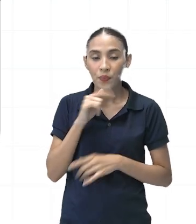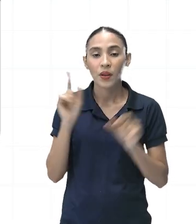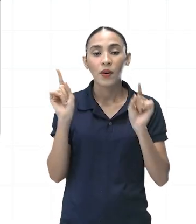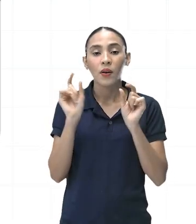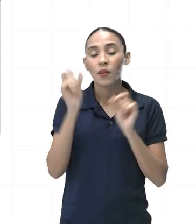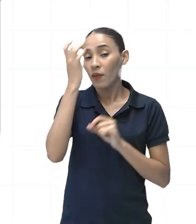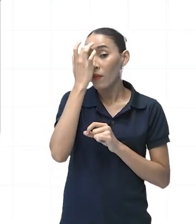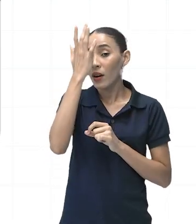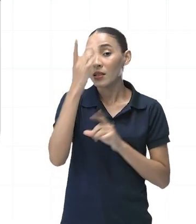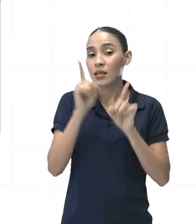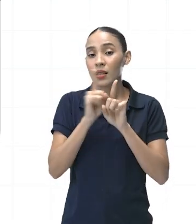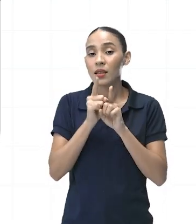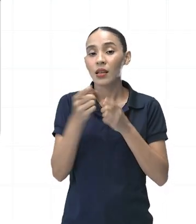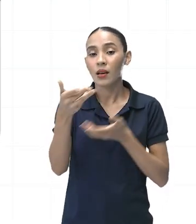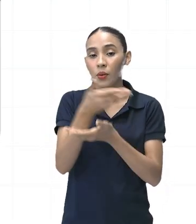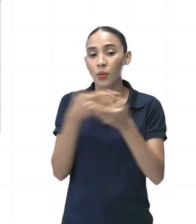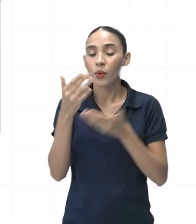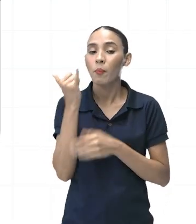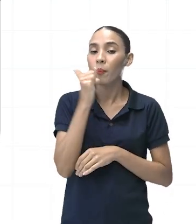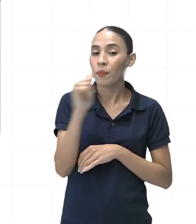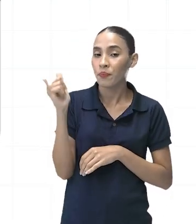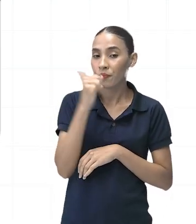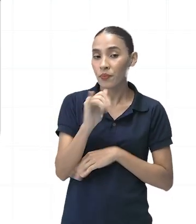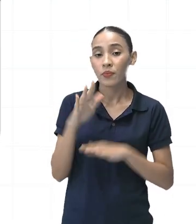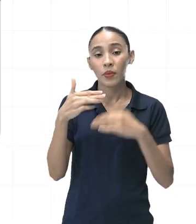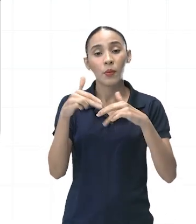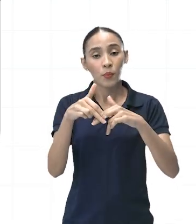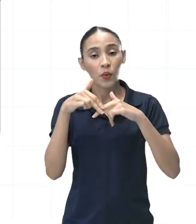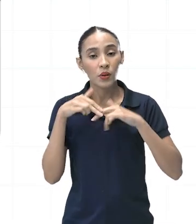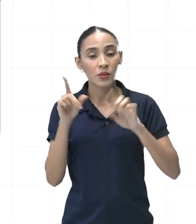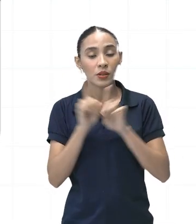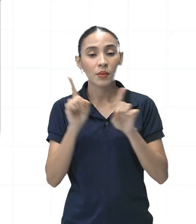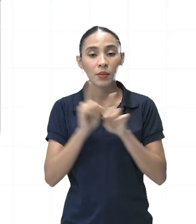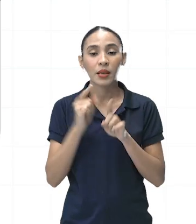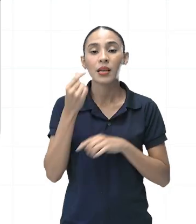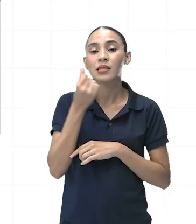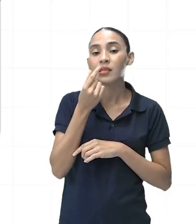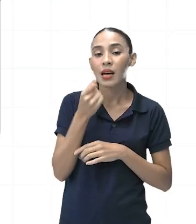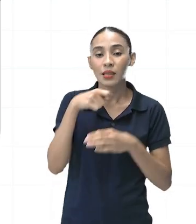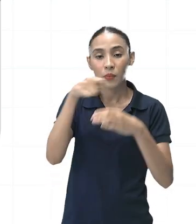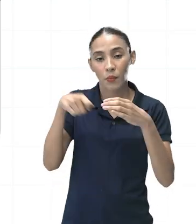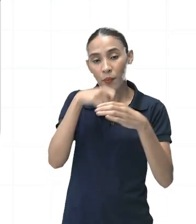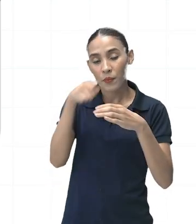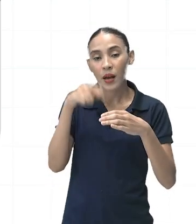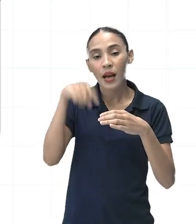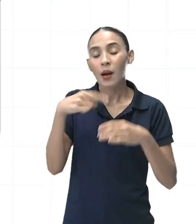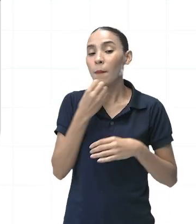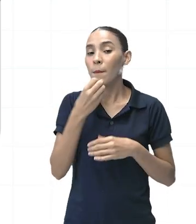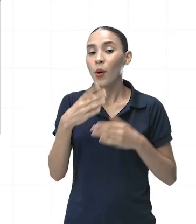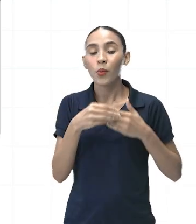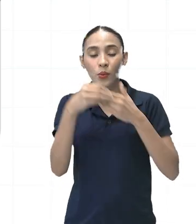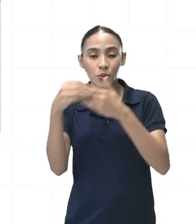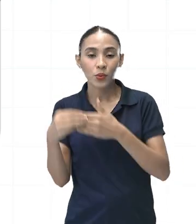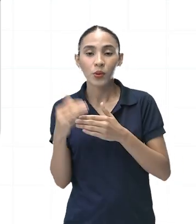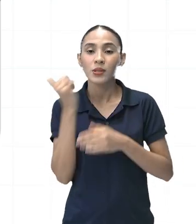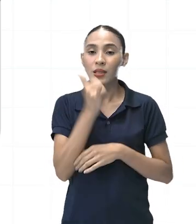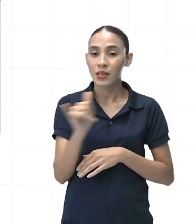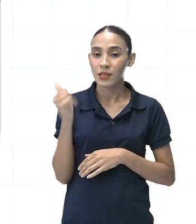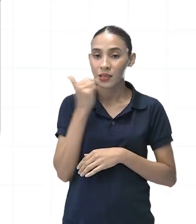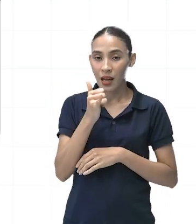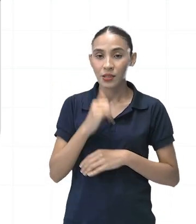água, facilitando o fluxo de corrente elétrica, e é por isso que sais dissolvidos são bons condutores